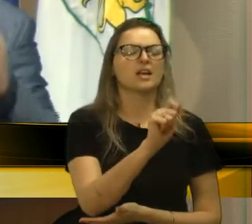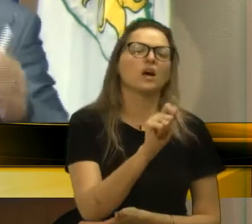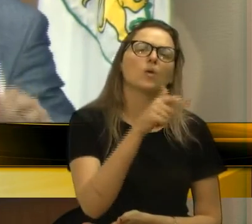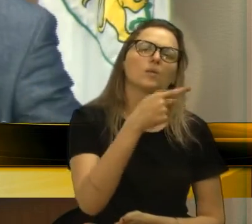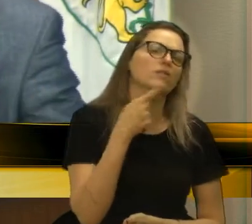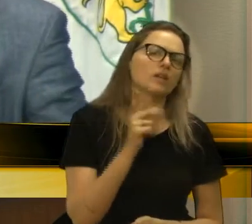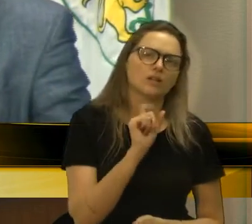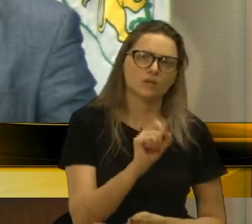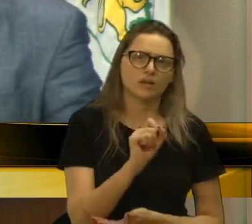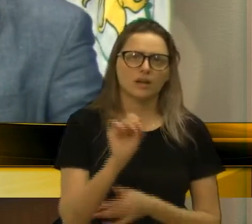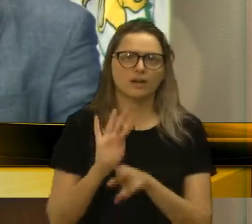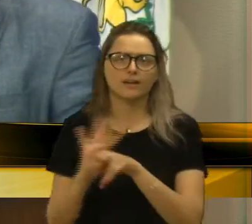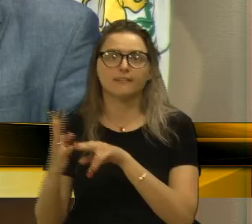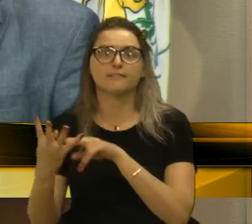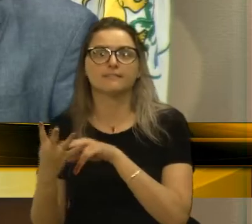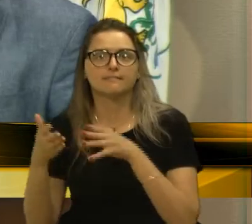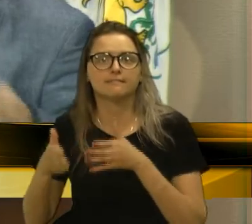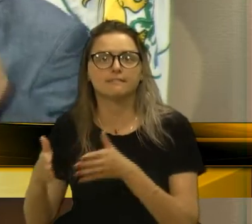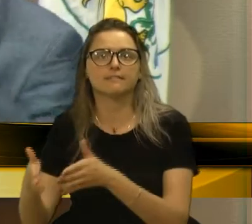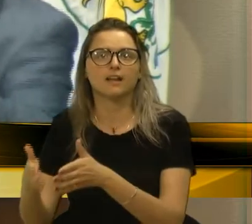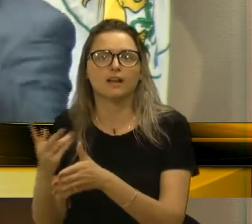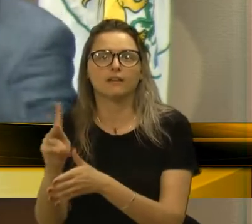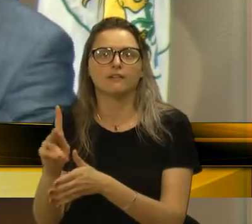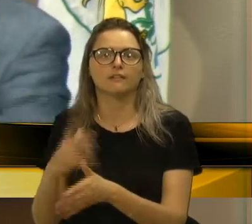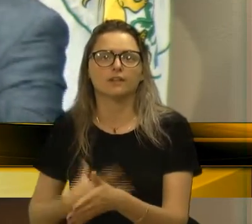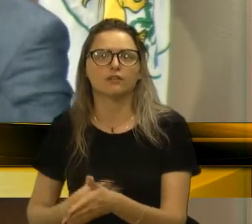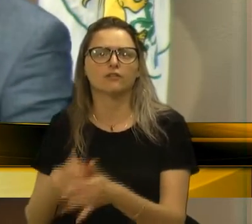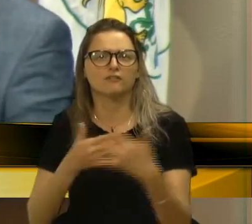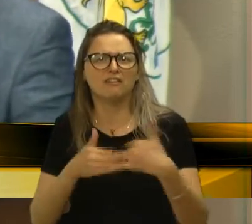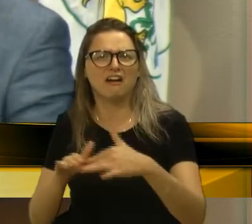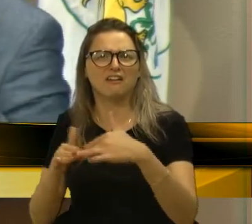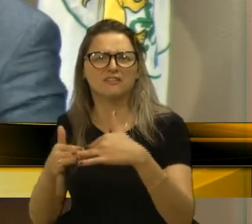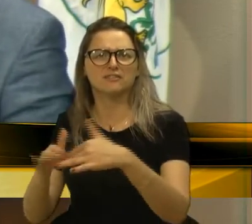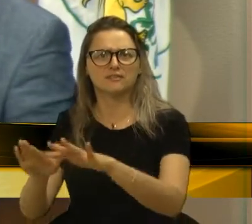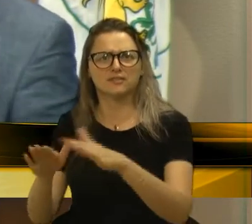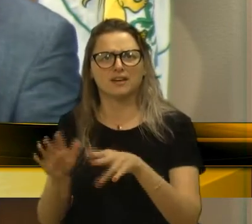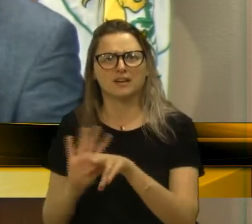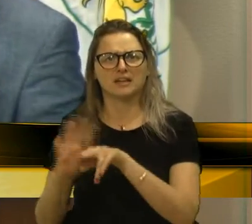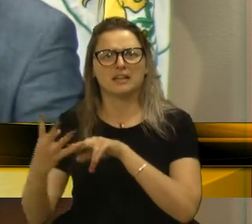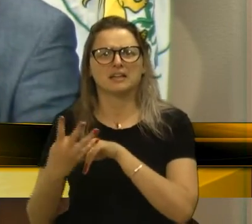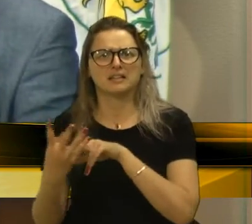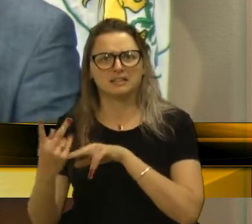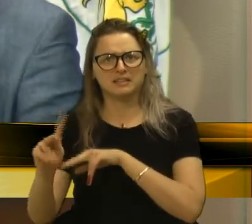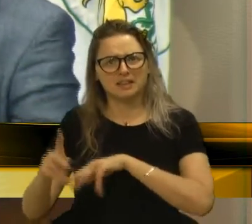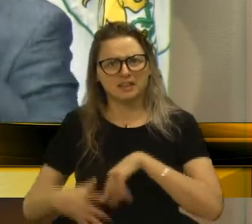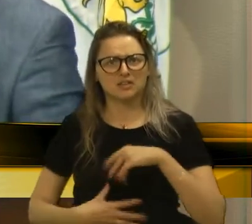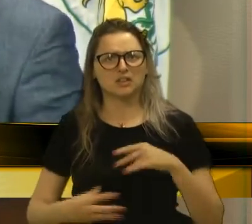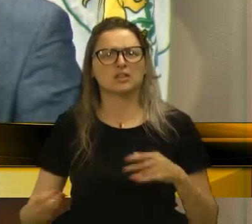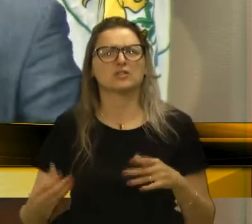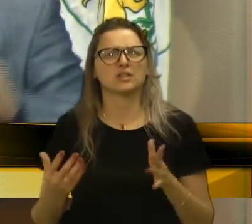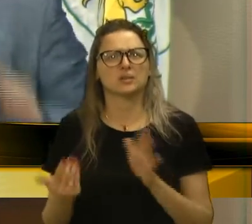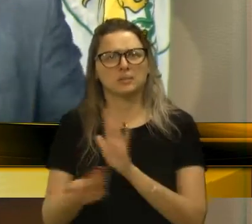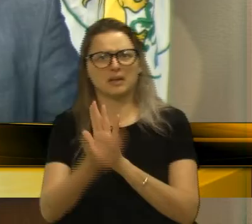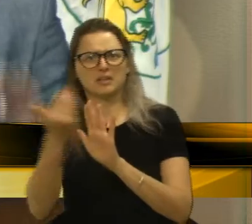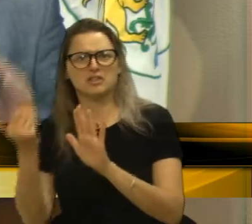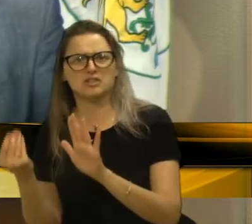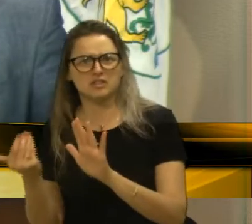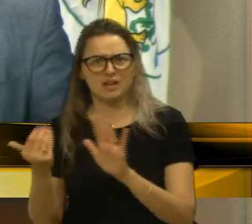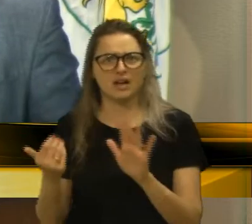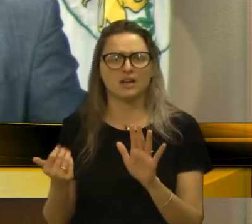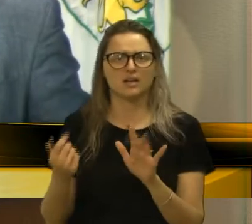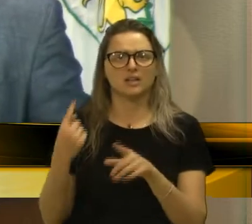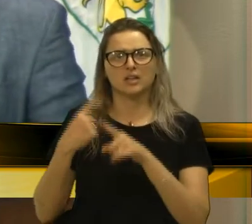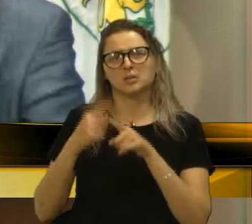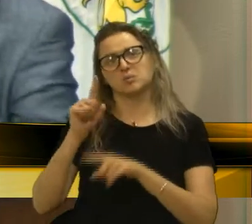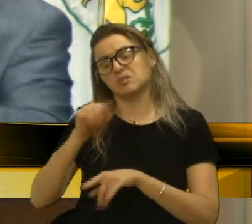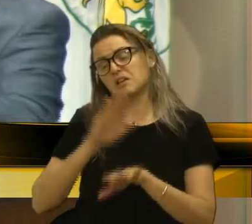seguinte, enterra o teu filho. Quer dizer, mandando o pai enterrar logo o filho, para tirar dali, porque talvez seja mais